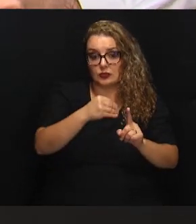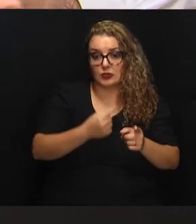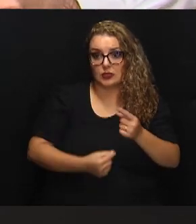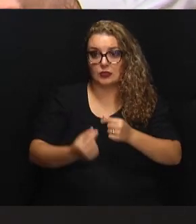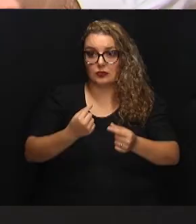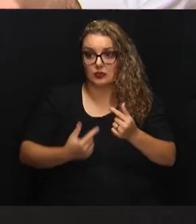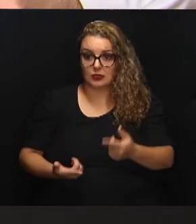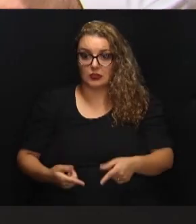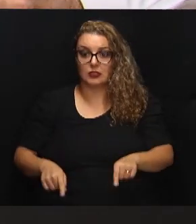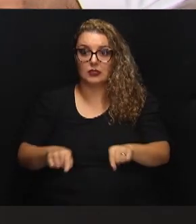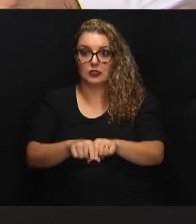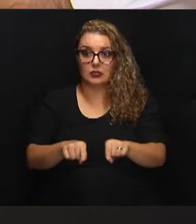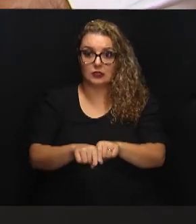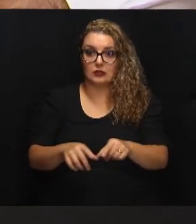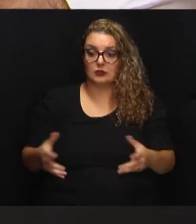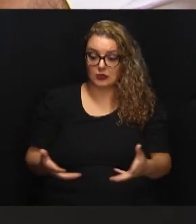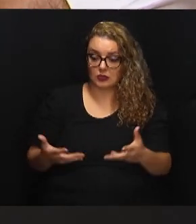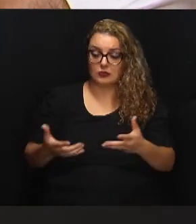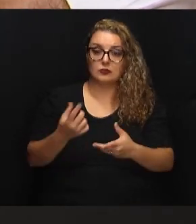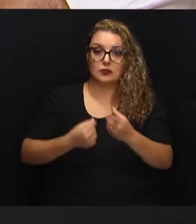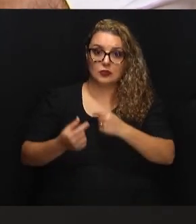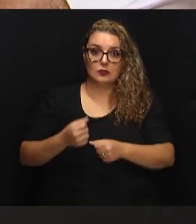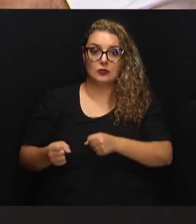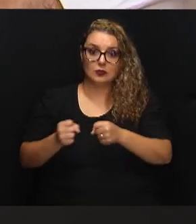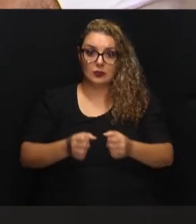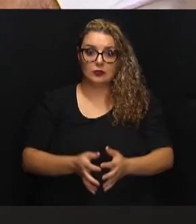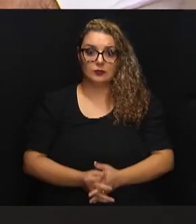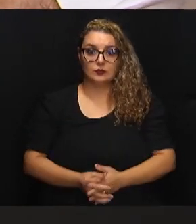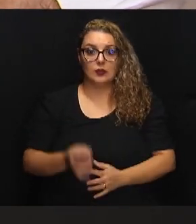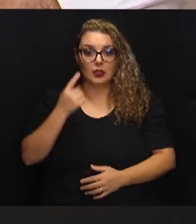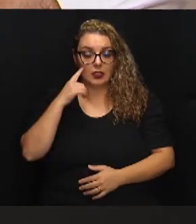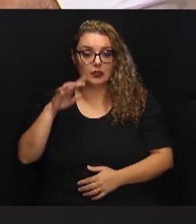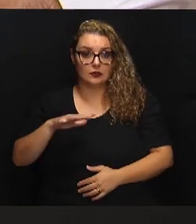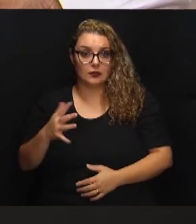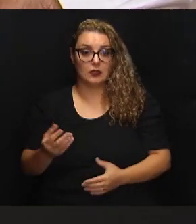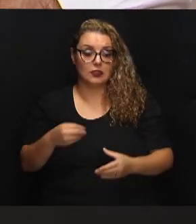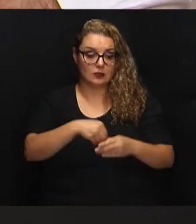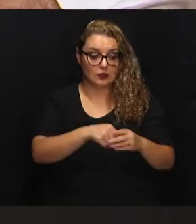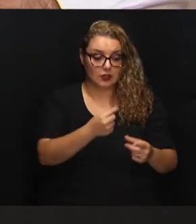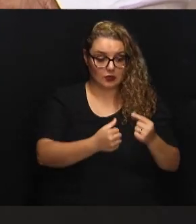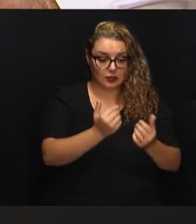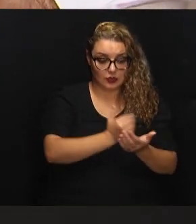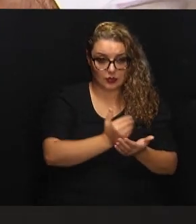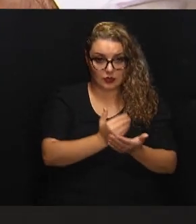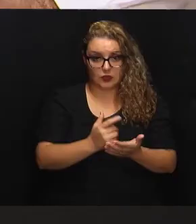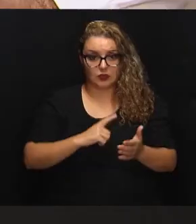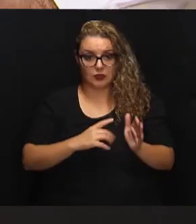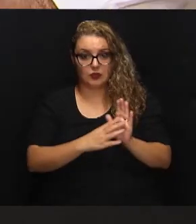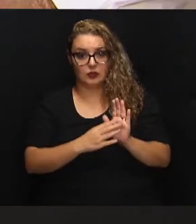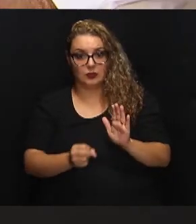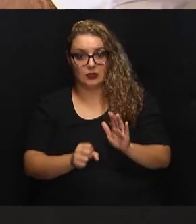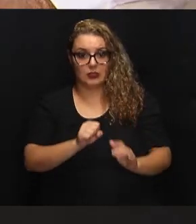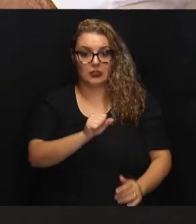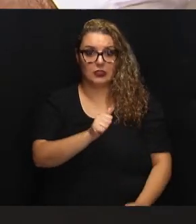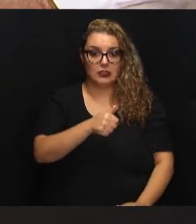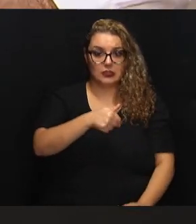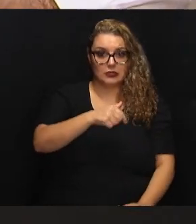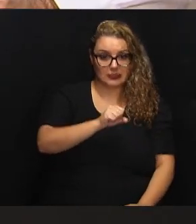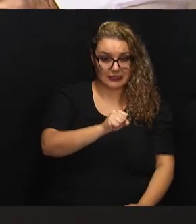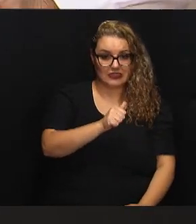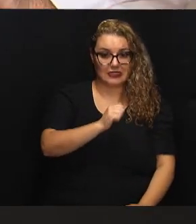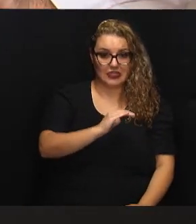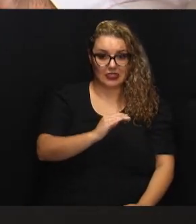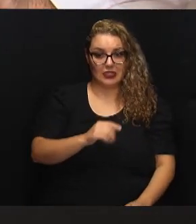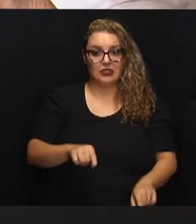estimular o desenvolvimento econômico, né? Essa é a ideia. E dentro desse financiamento imobiliário, a gente tem o modelo SAC e o modelo Price, né? Quais são as